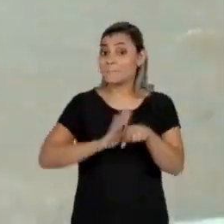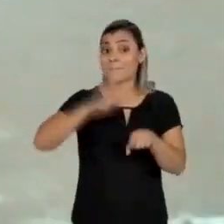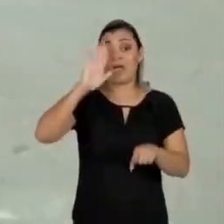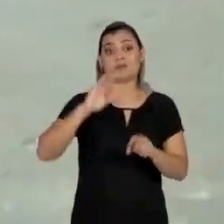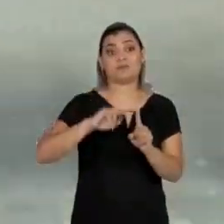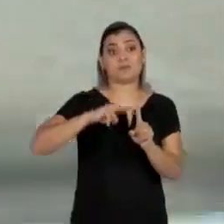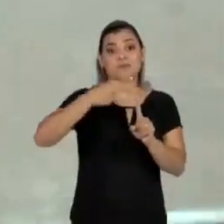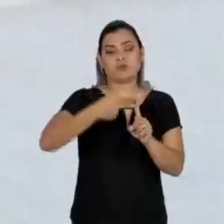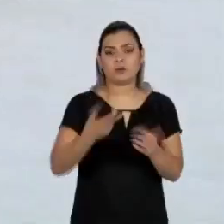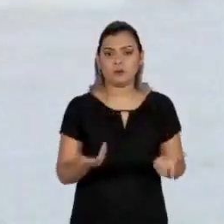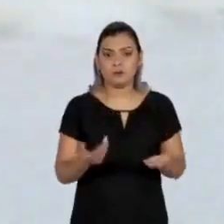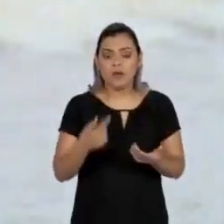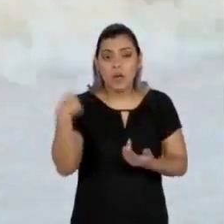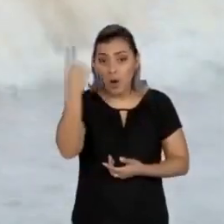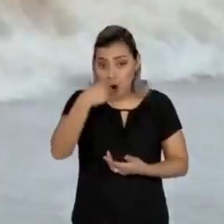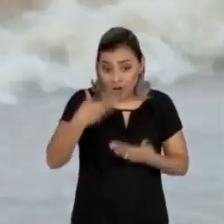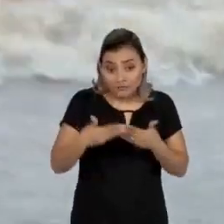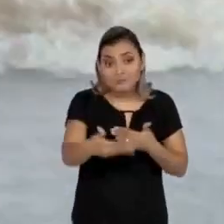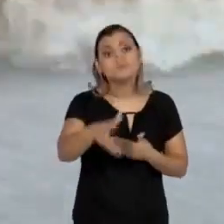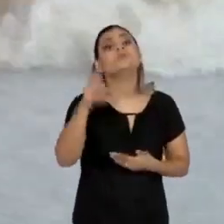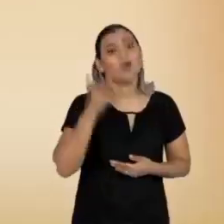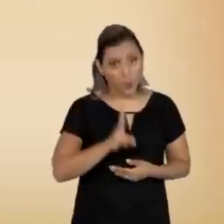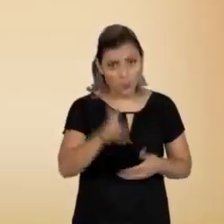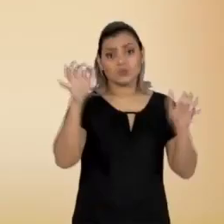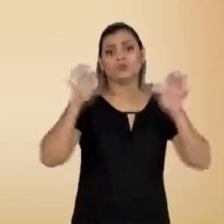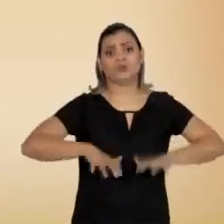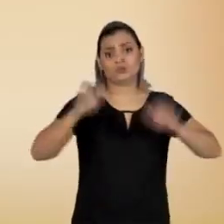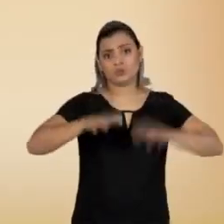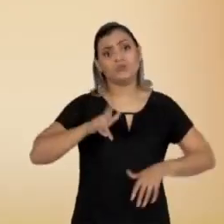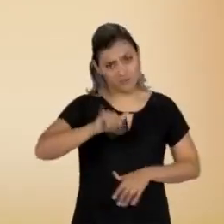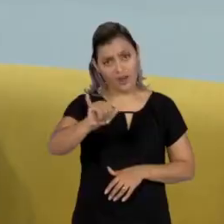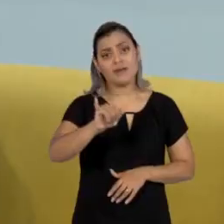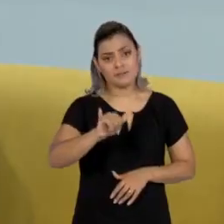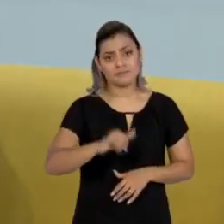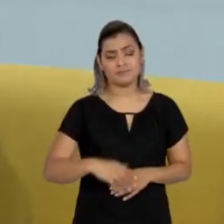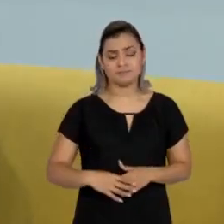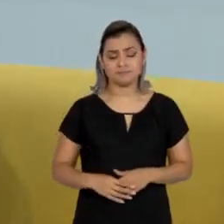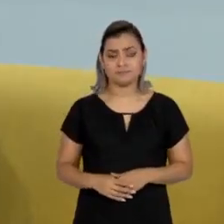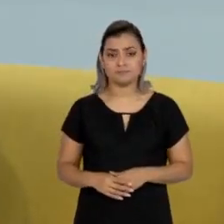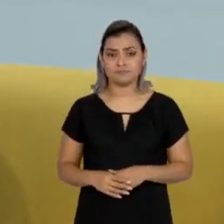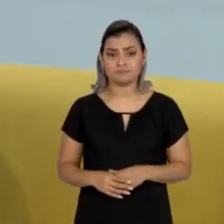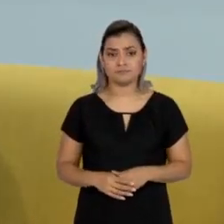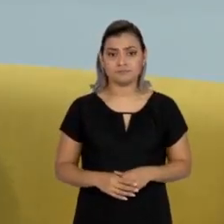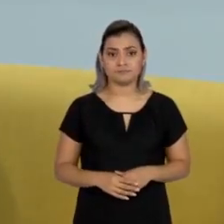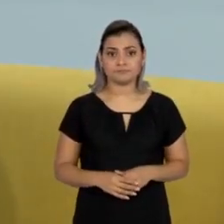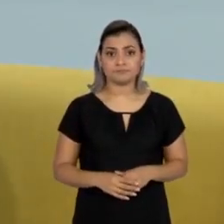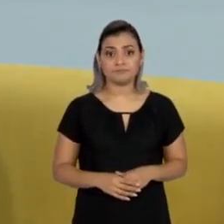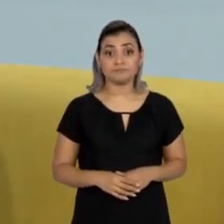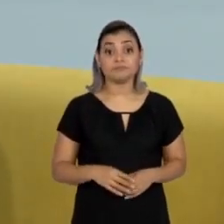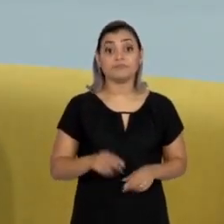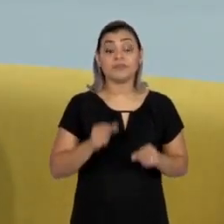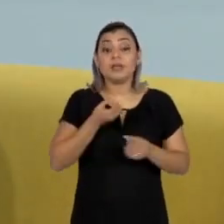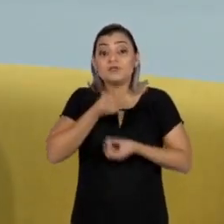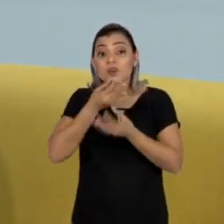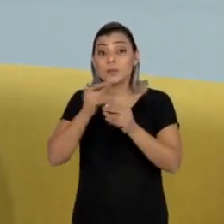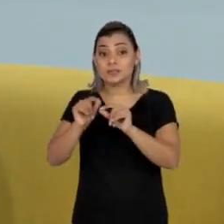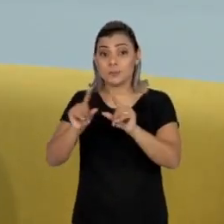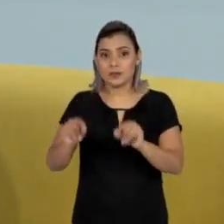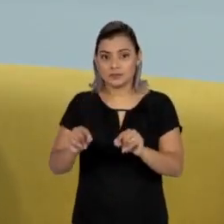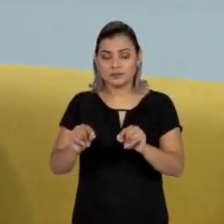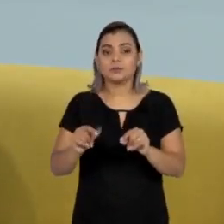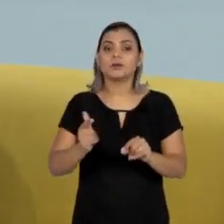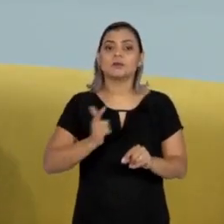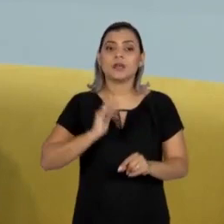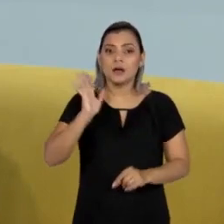Para as próximas horas, a previsão é de mais tempestades. Mais notícias de Brasília. Mesmo após